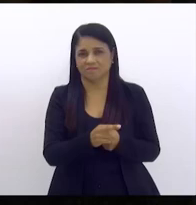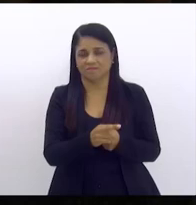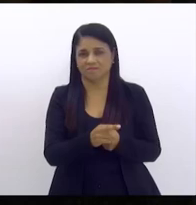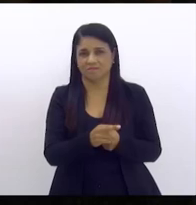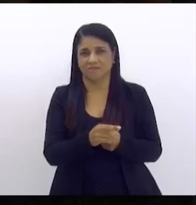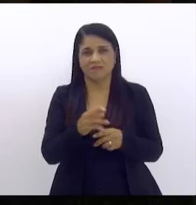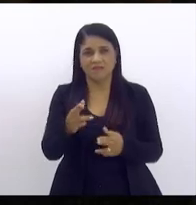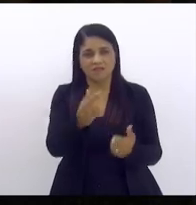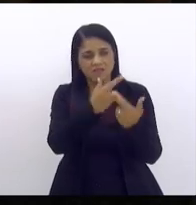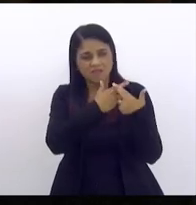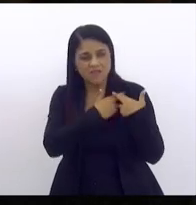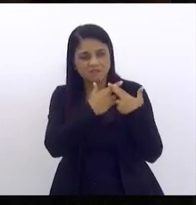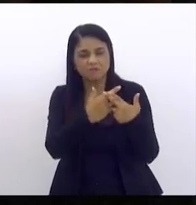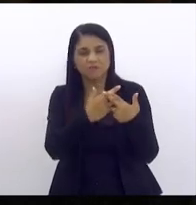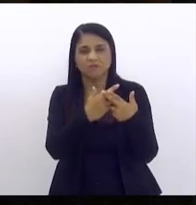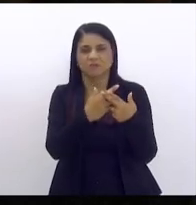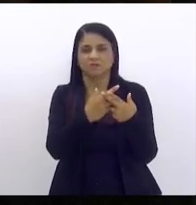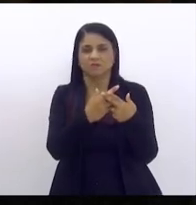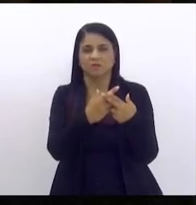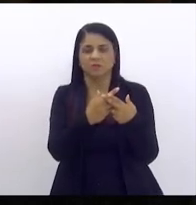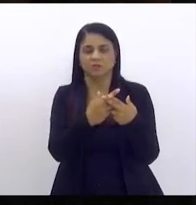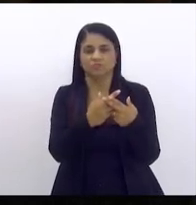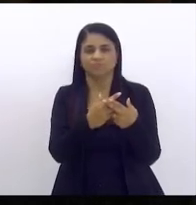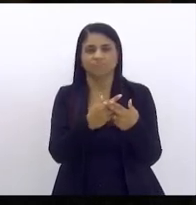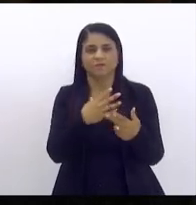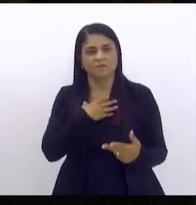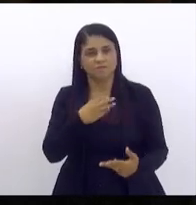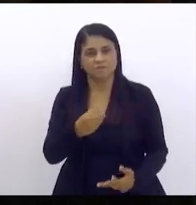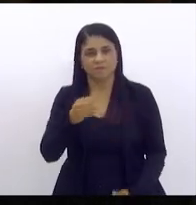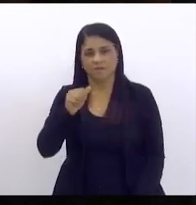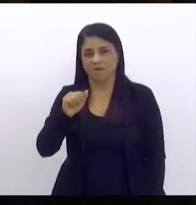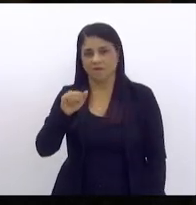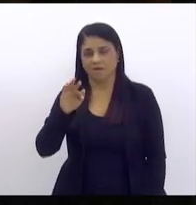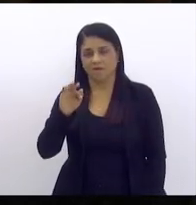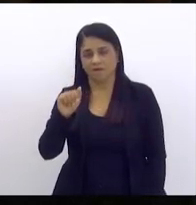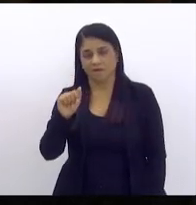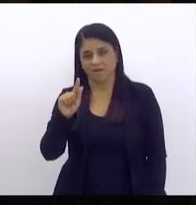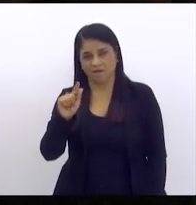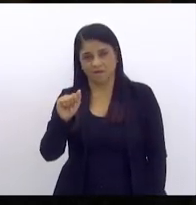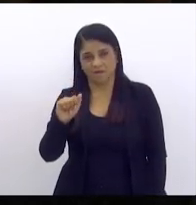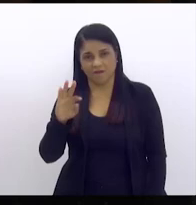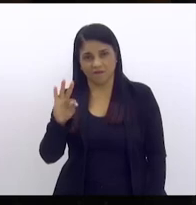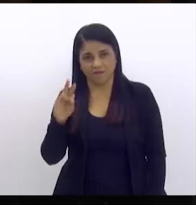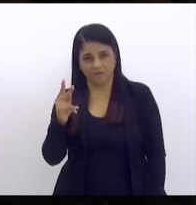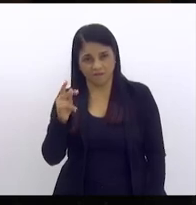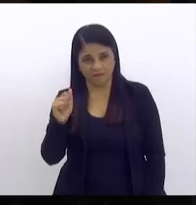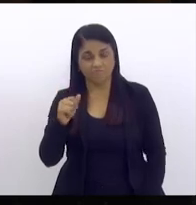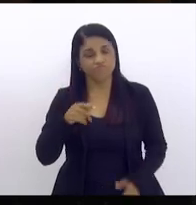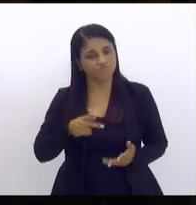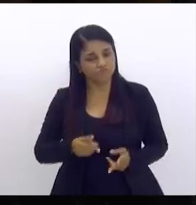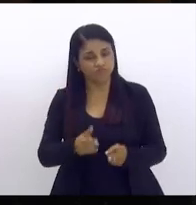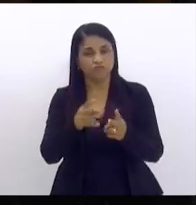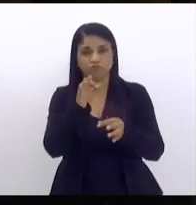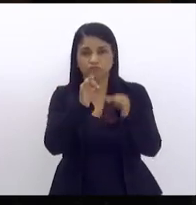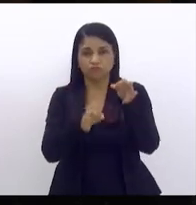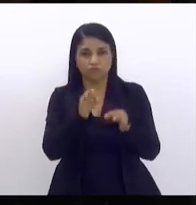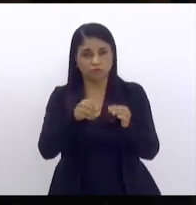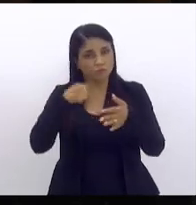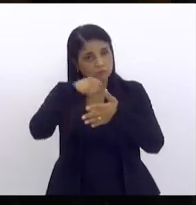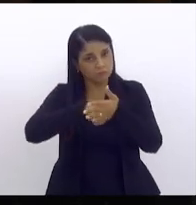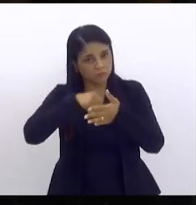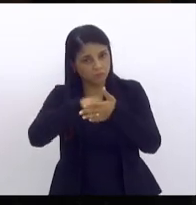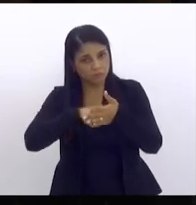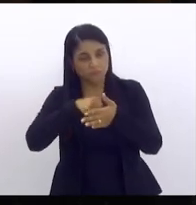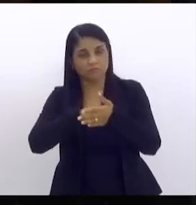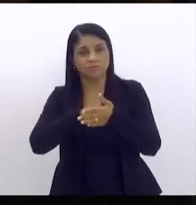responsabilização diante do assassinato de Agatha Félix. Então, seguimos lutando por justiça, por Agatha Félix